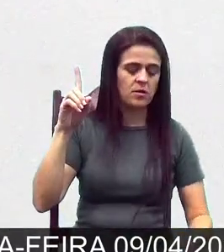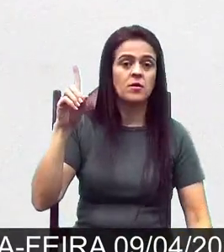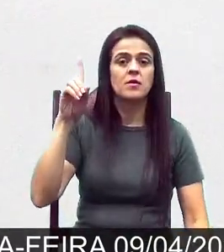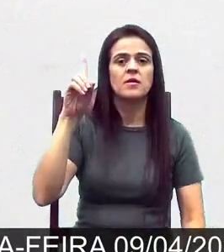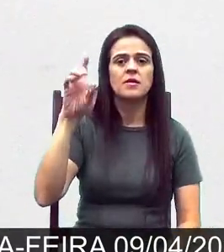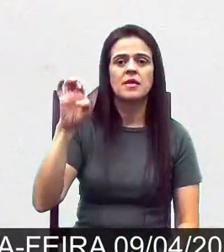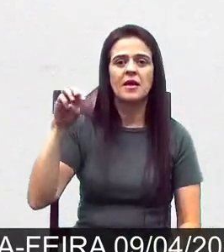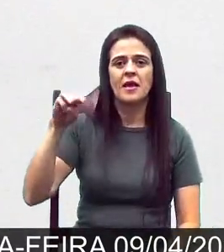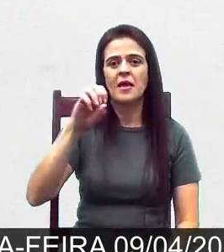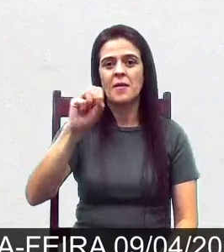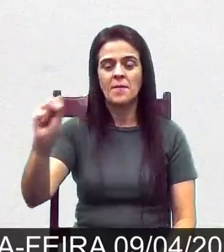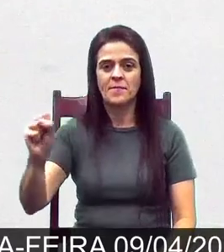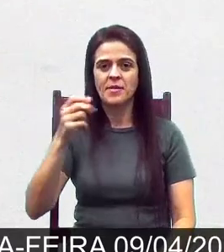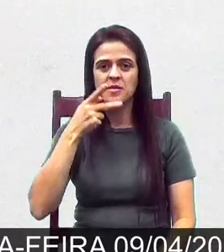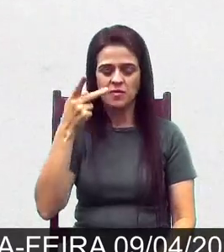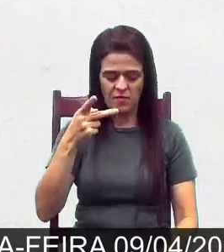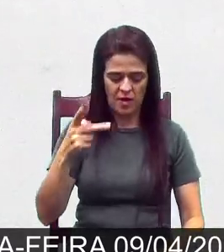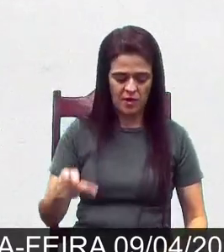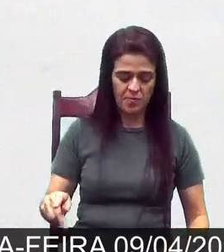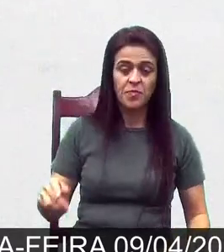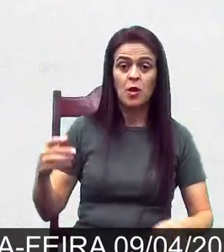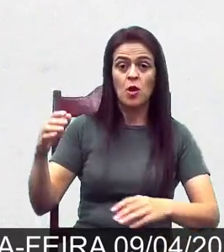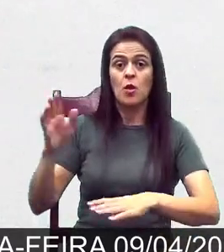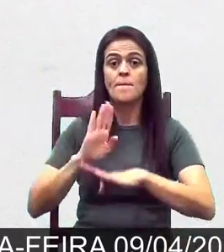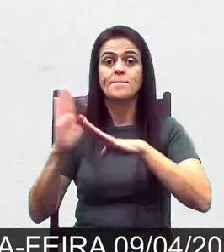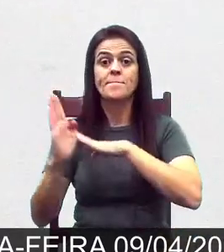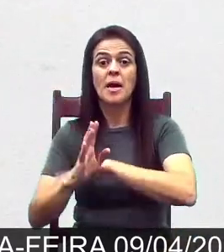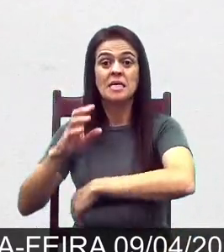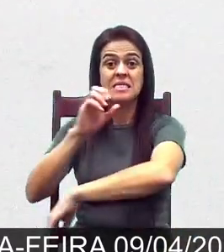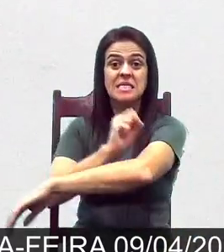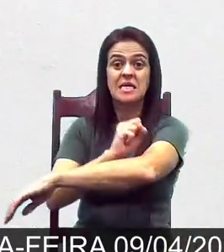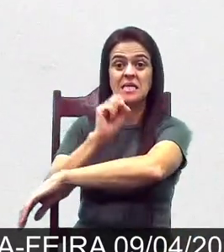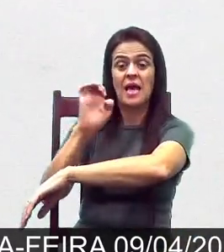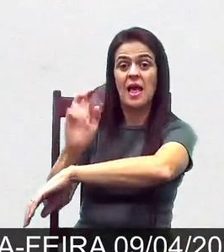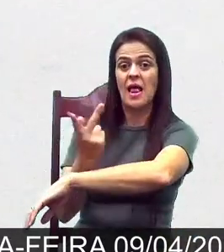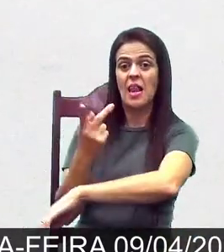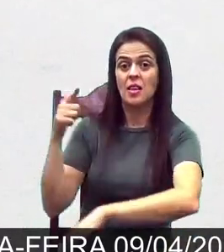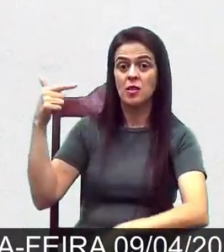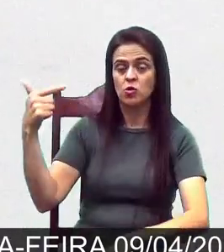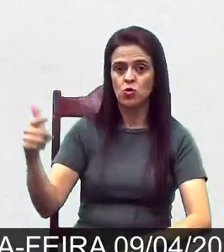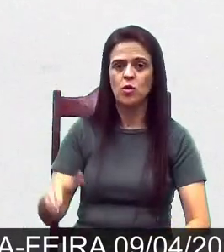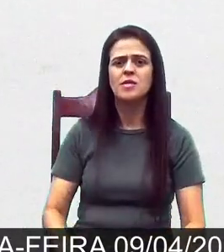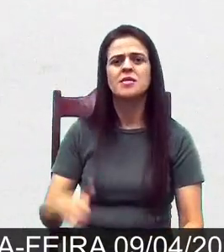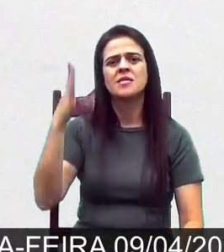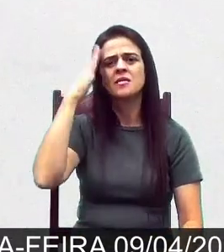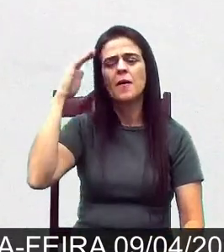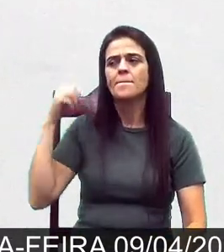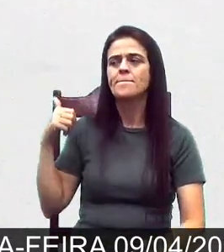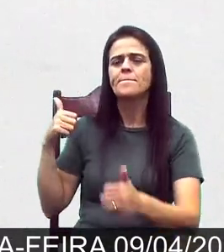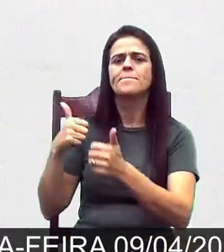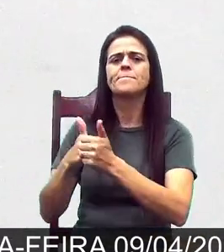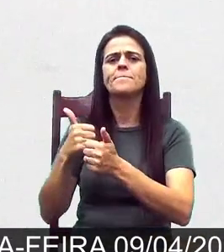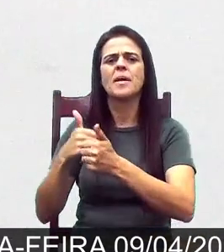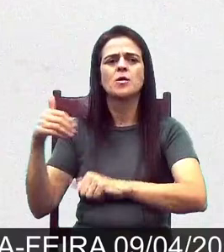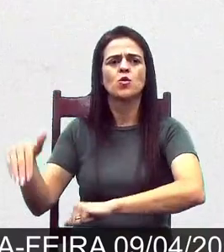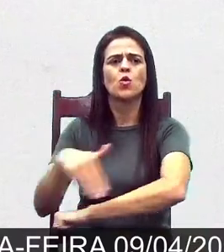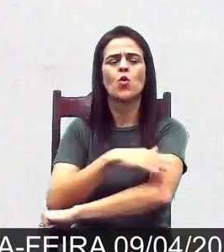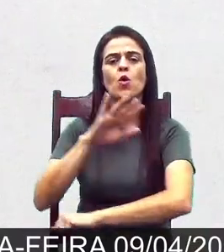limpeza, roçagem, lotes baldios no bairro Santa Helena 2, principalmente abaixo da rua João Ferraz